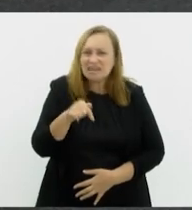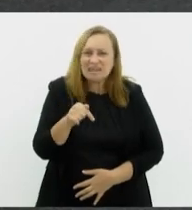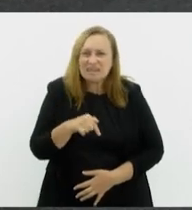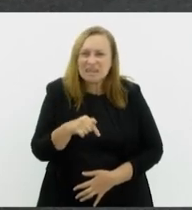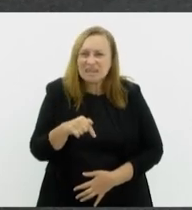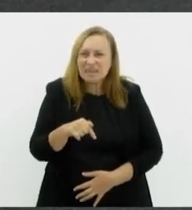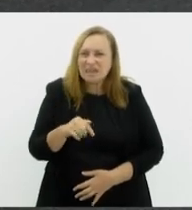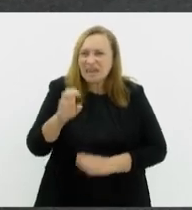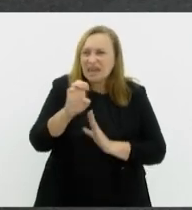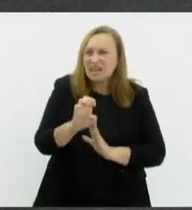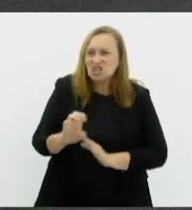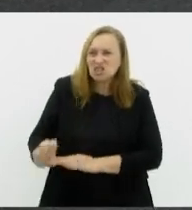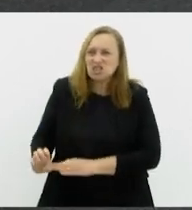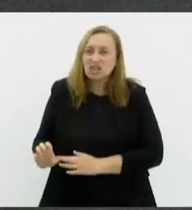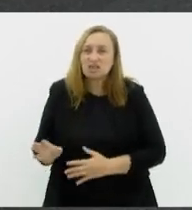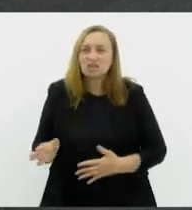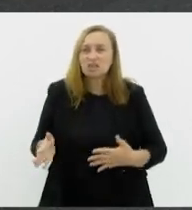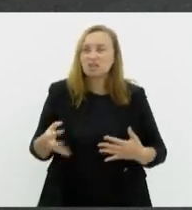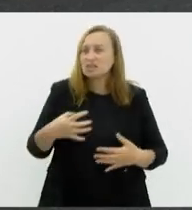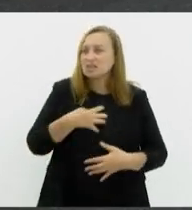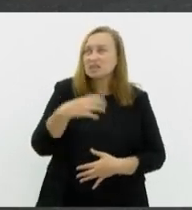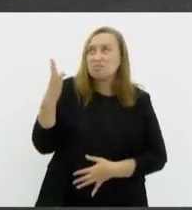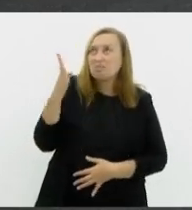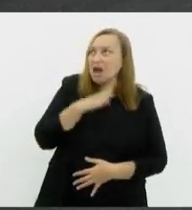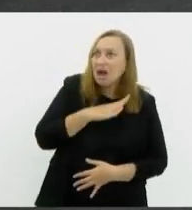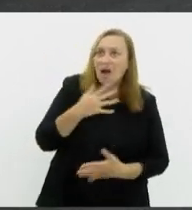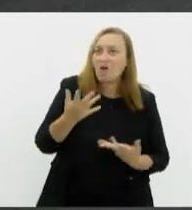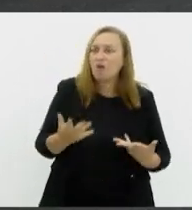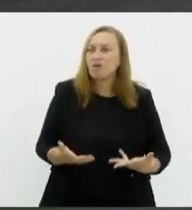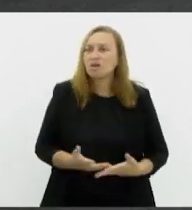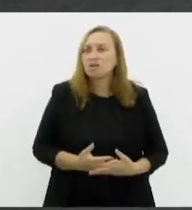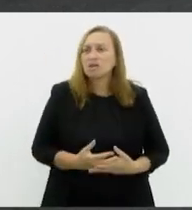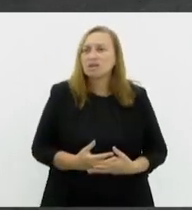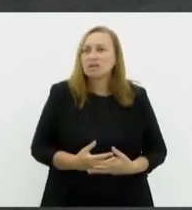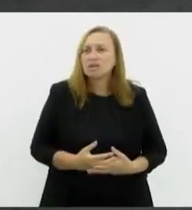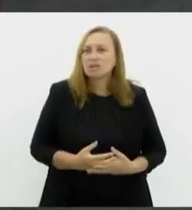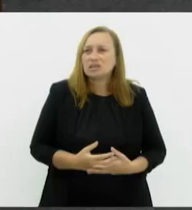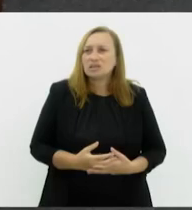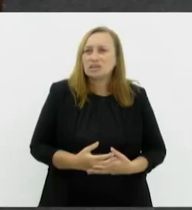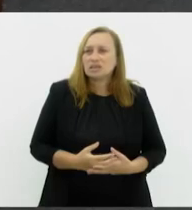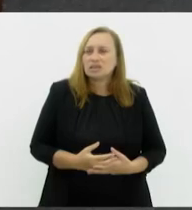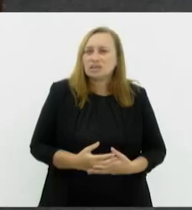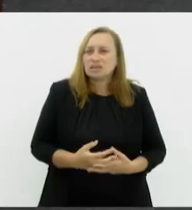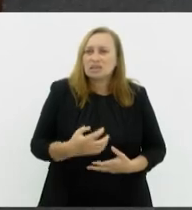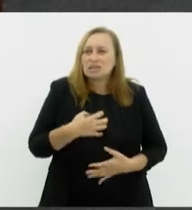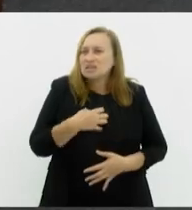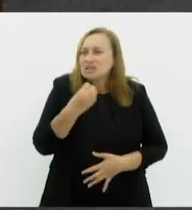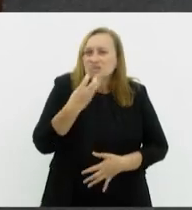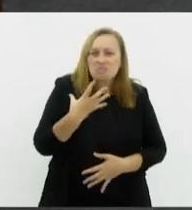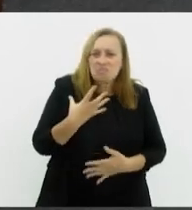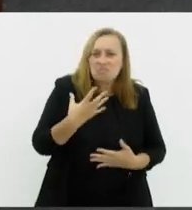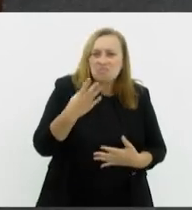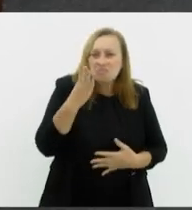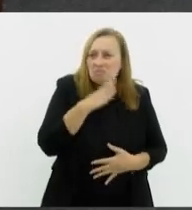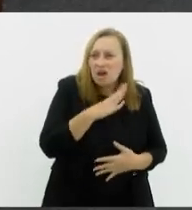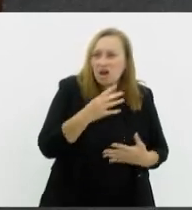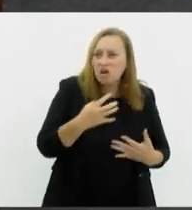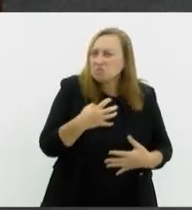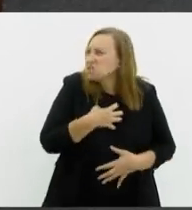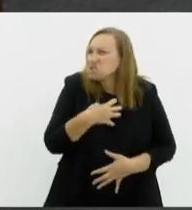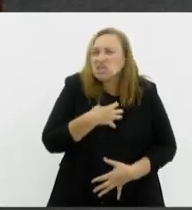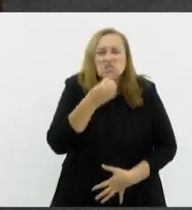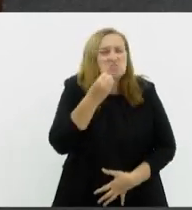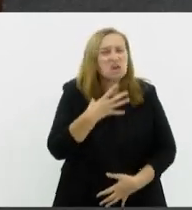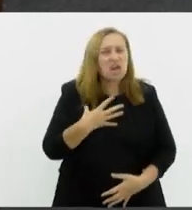a esquerda ia passar mal, que a gente ia ficar mal, que a gente ia se sentir mal. Eu me sinto